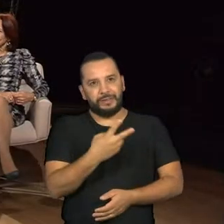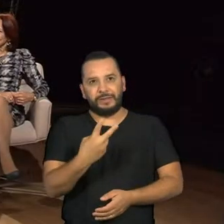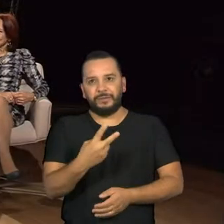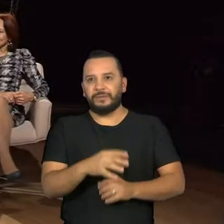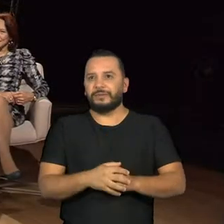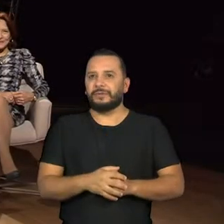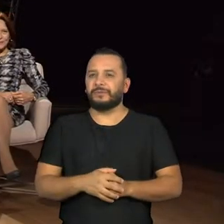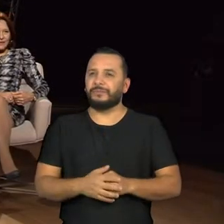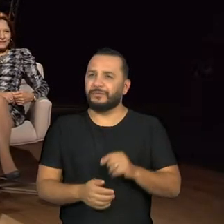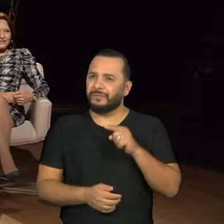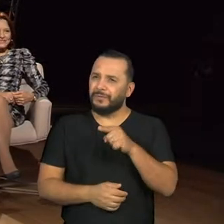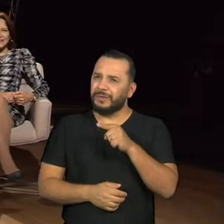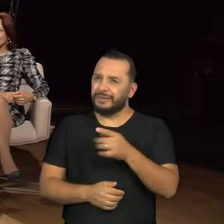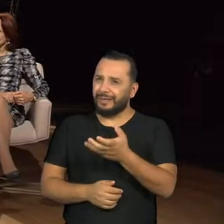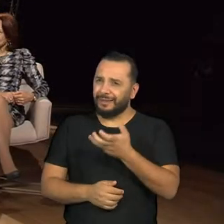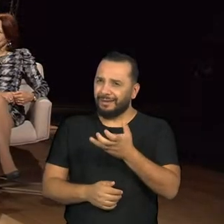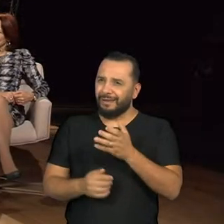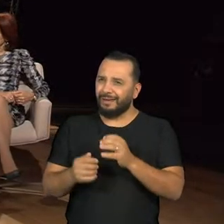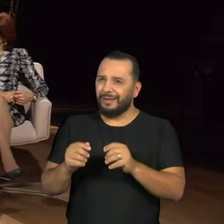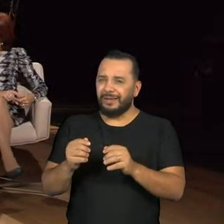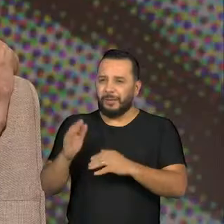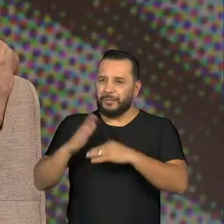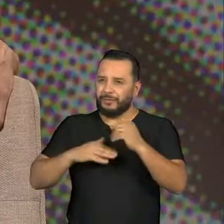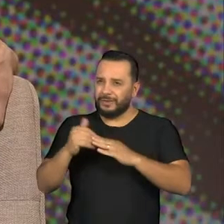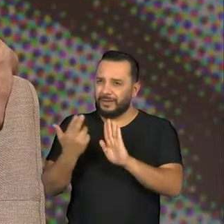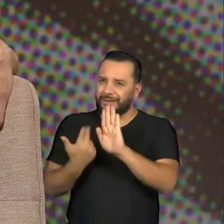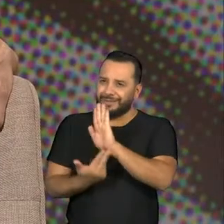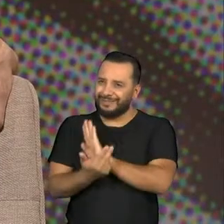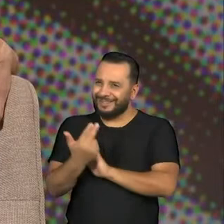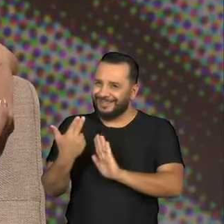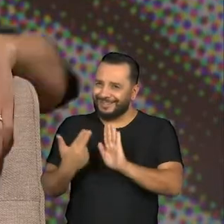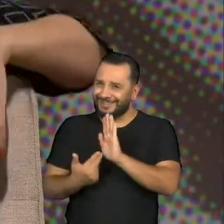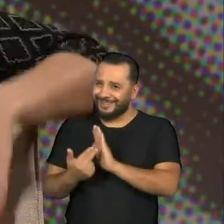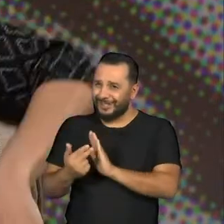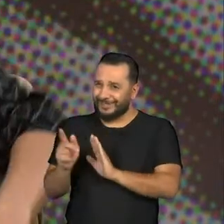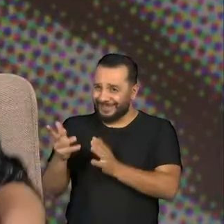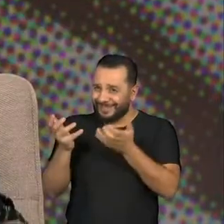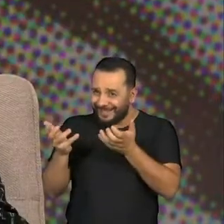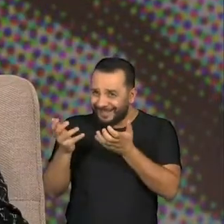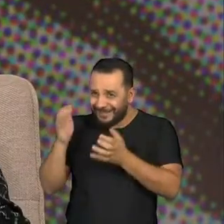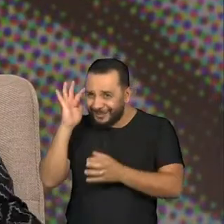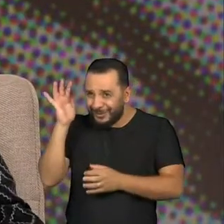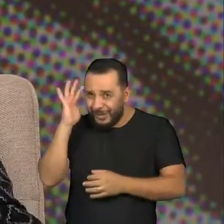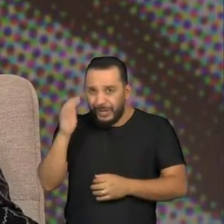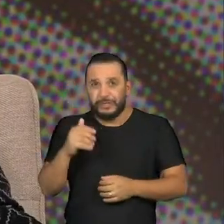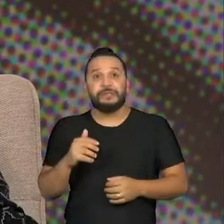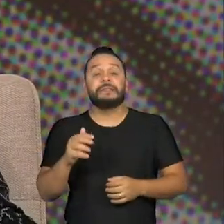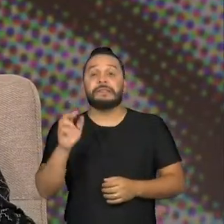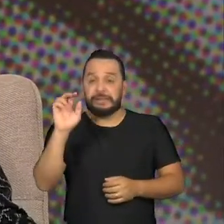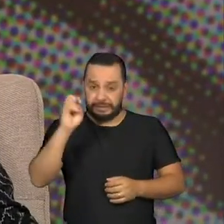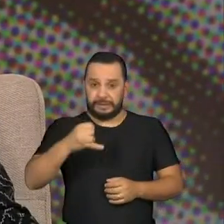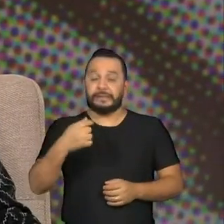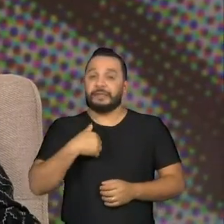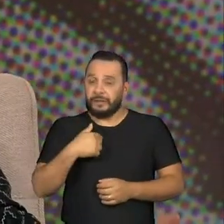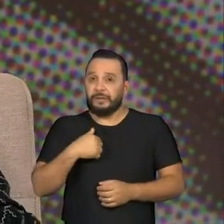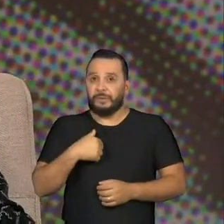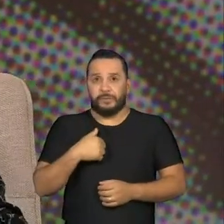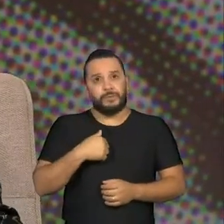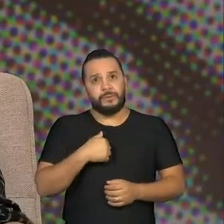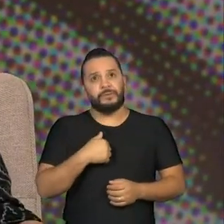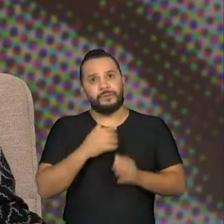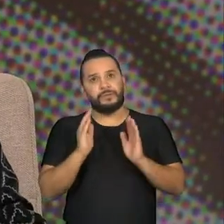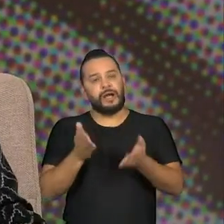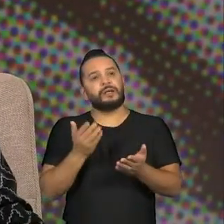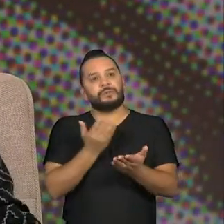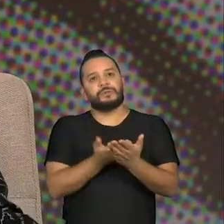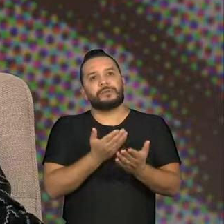você queria ser desenhista, ilustradora? É mesmo? Eu fiz Belas